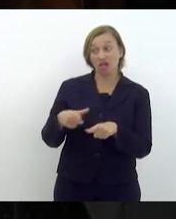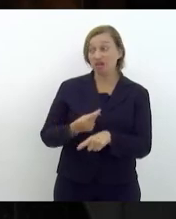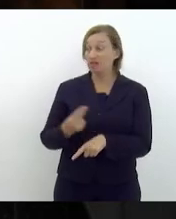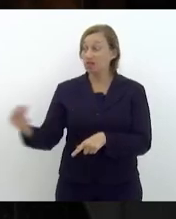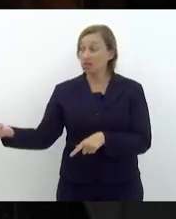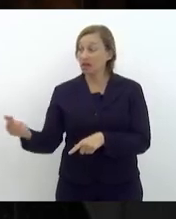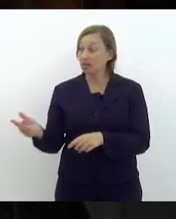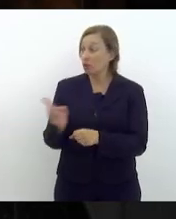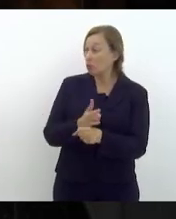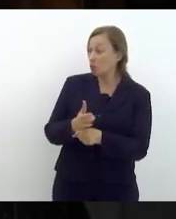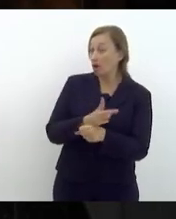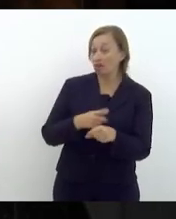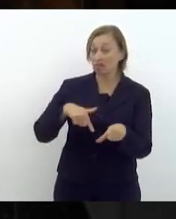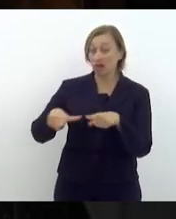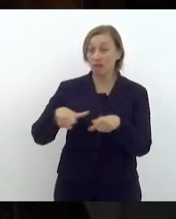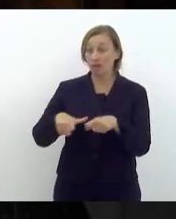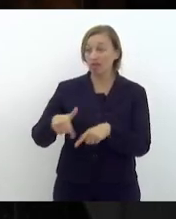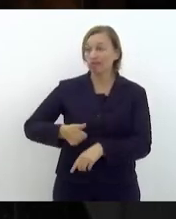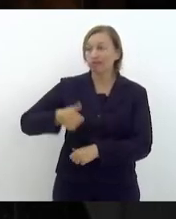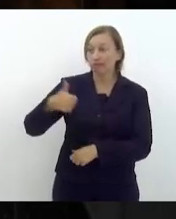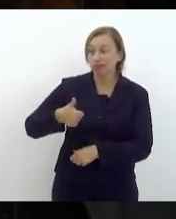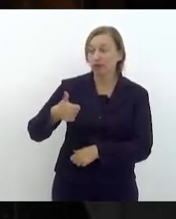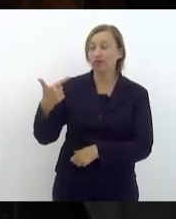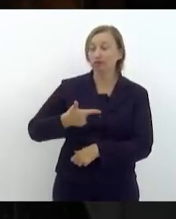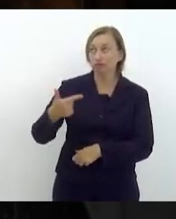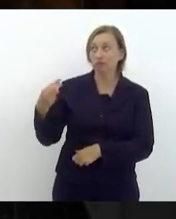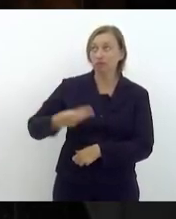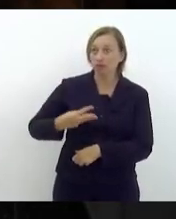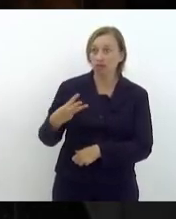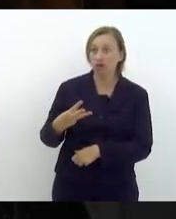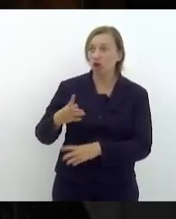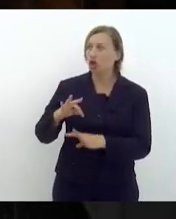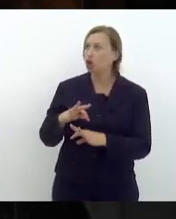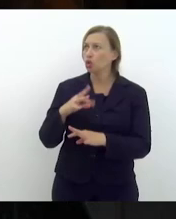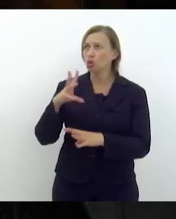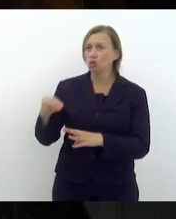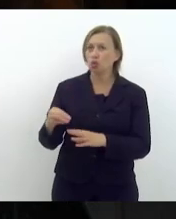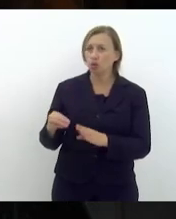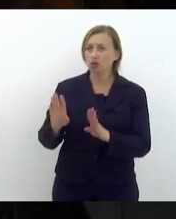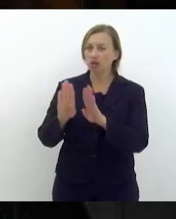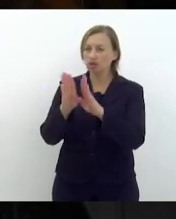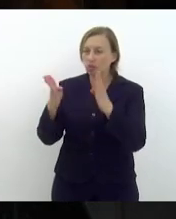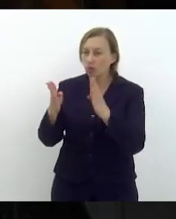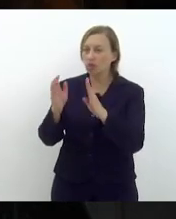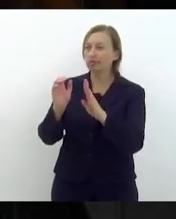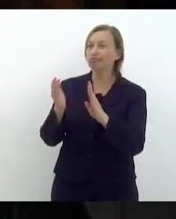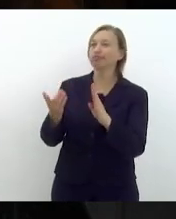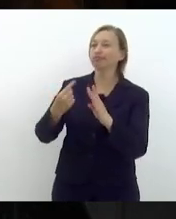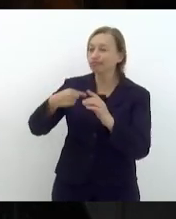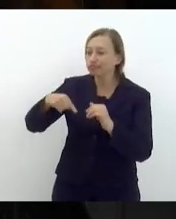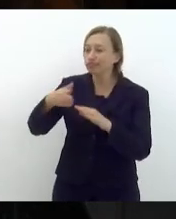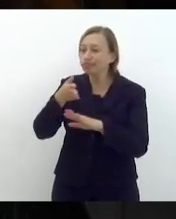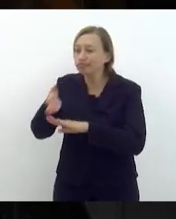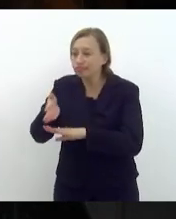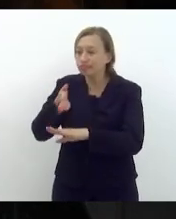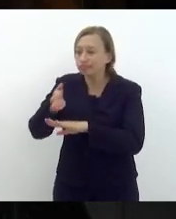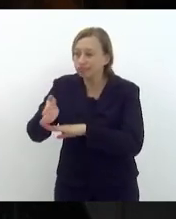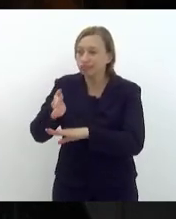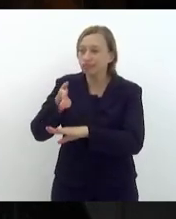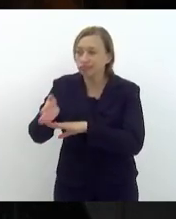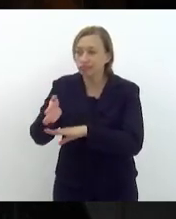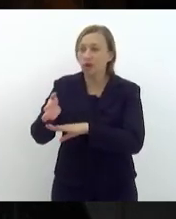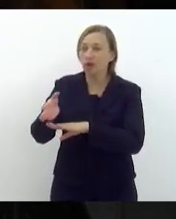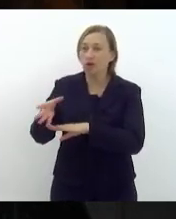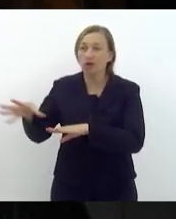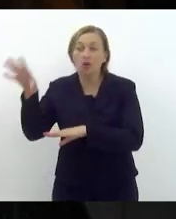trabalho e a primeira na segunda na terceira em todas as portas que ele bate o que ele mais escuta